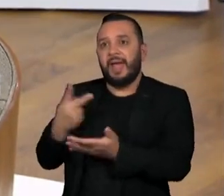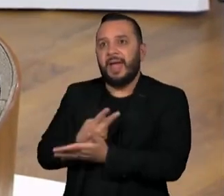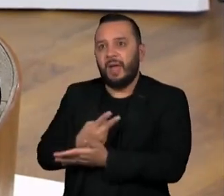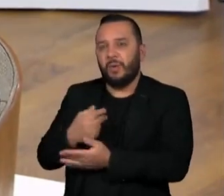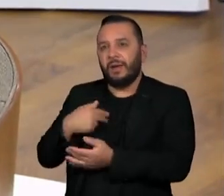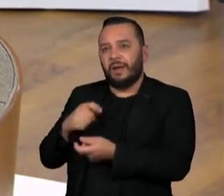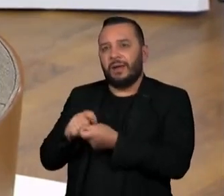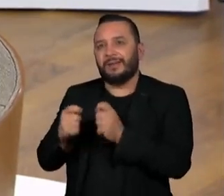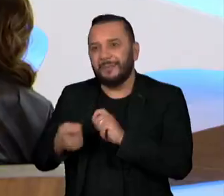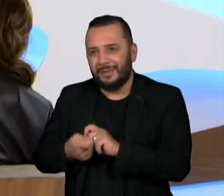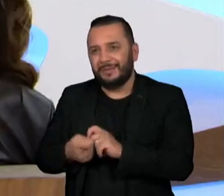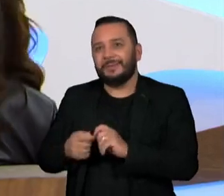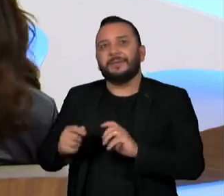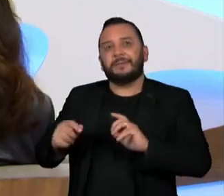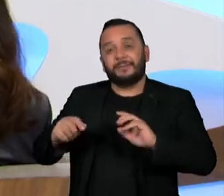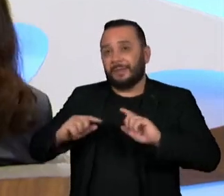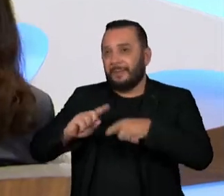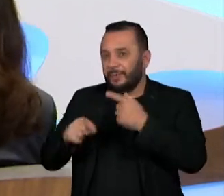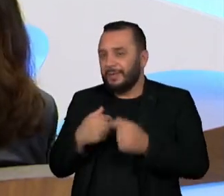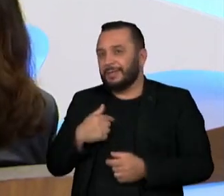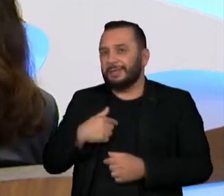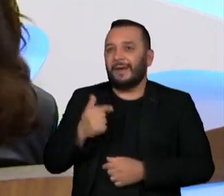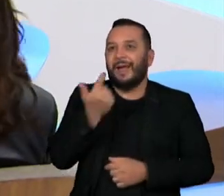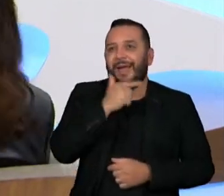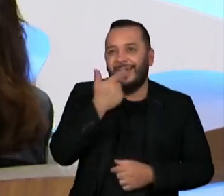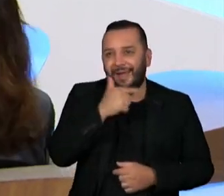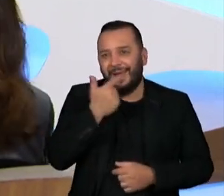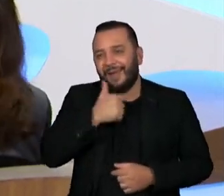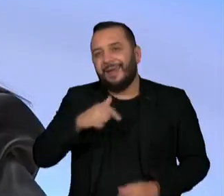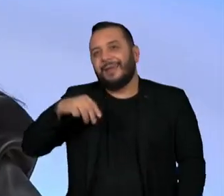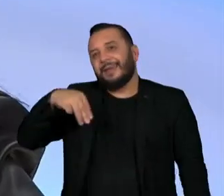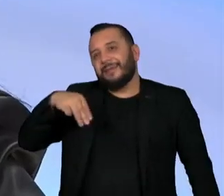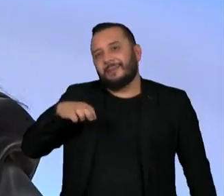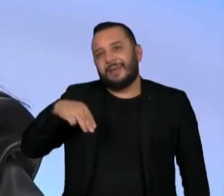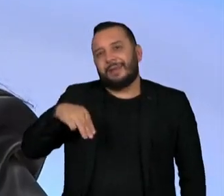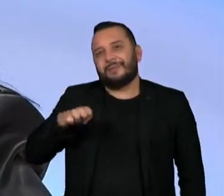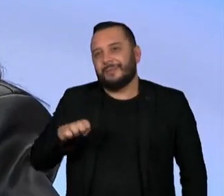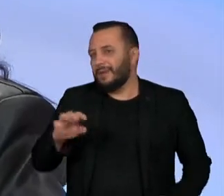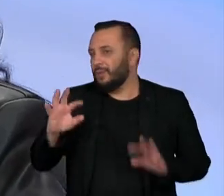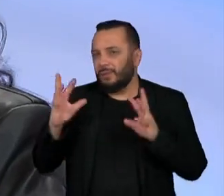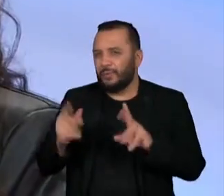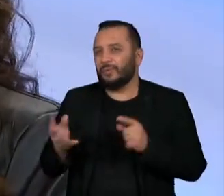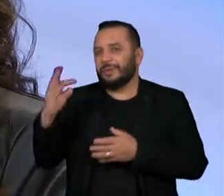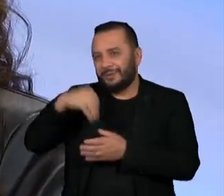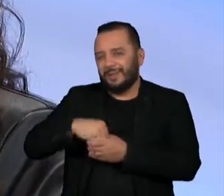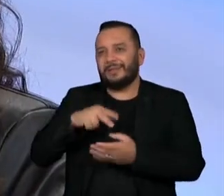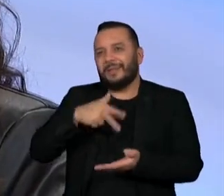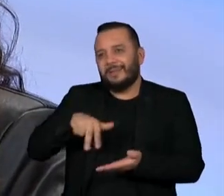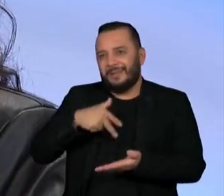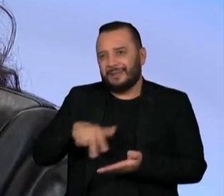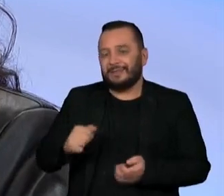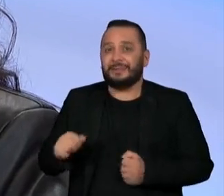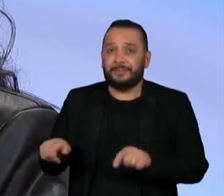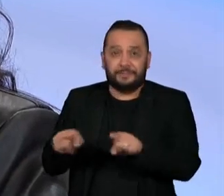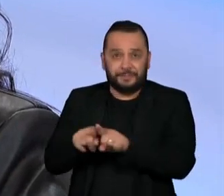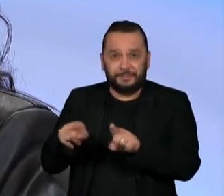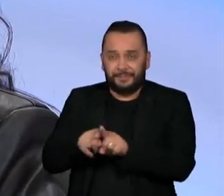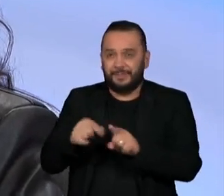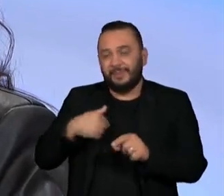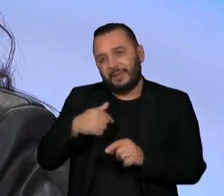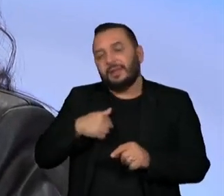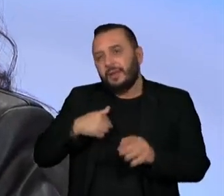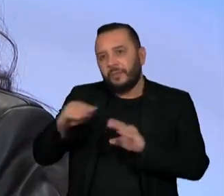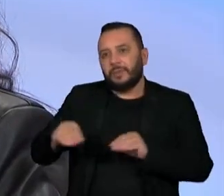erro, de eu dar risada depois no encontro com os memes, eu acho que tudo isso tudo está na dança. E em relação a essa minha migração para o